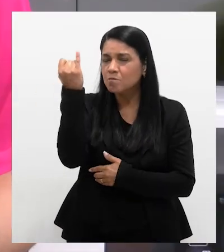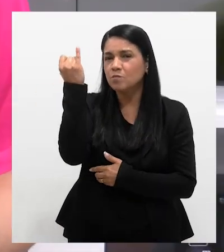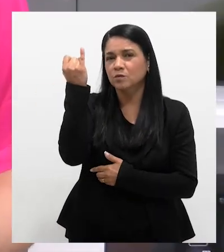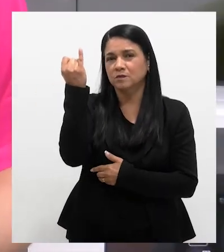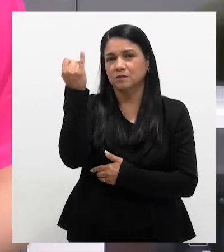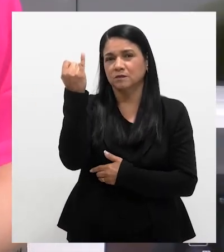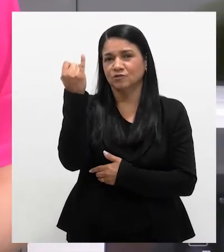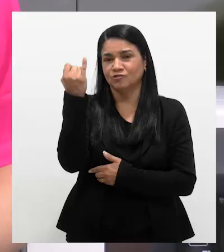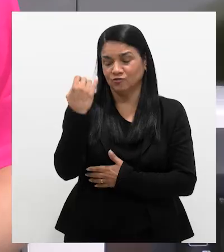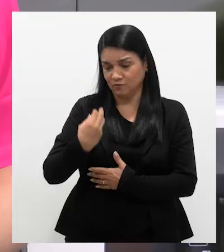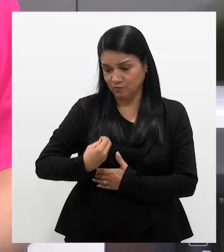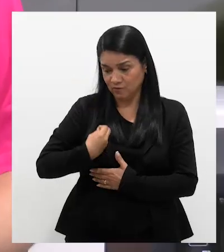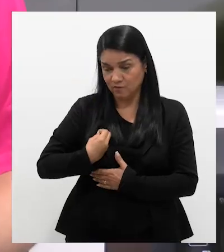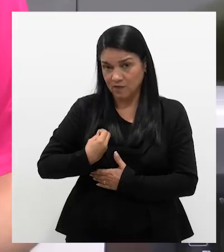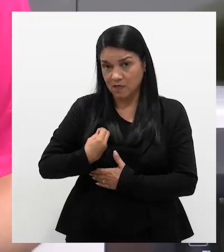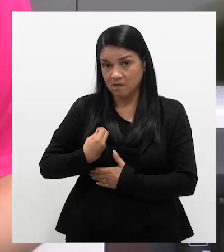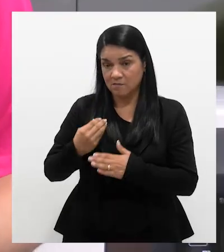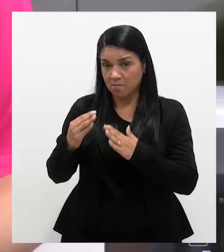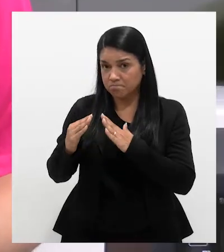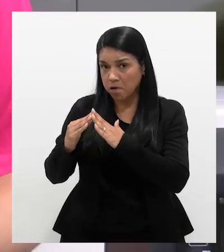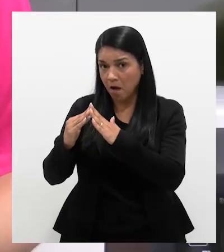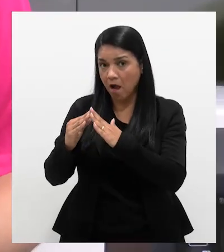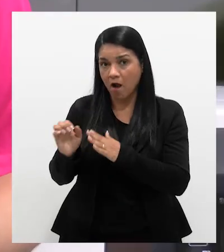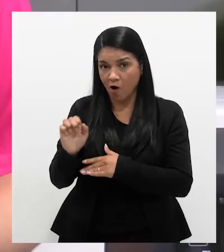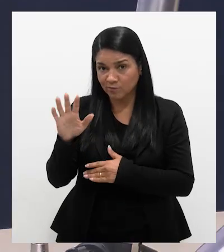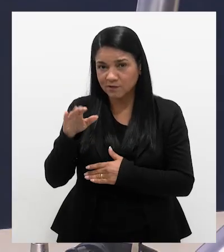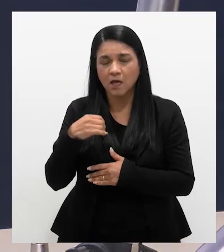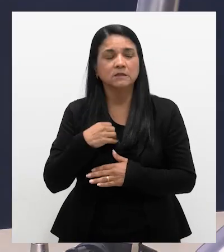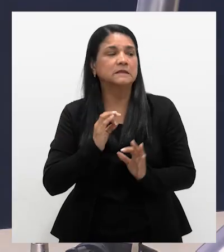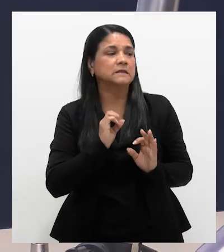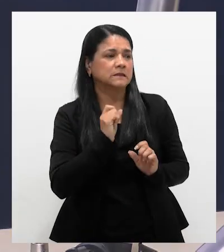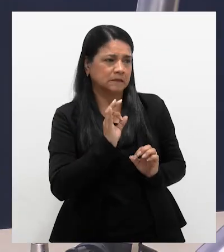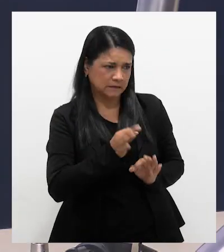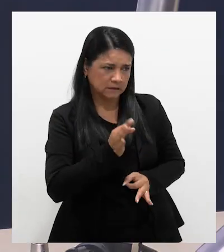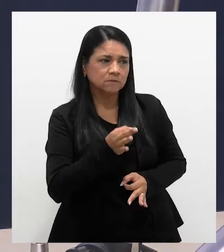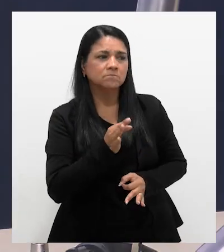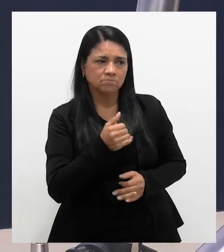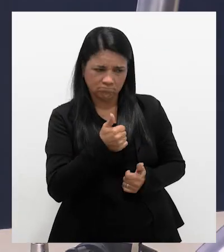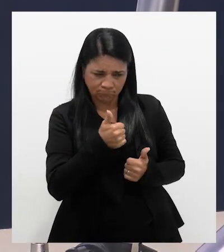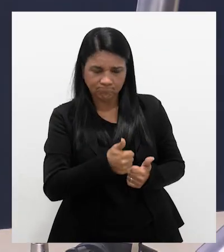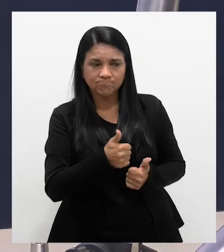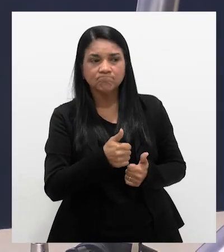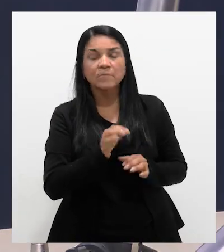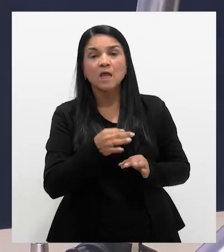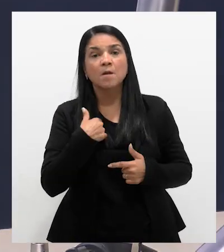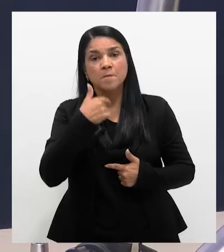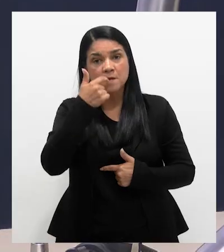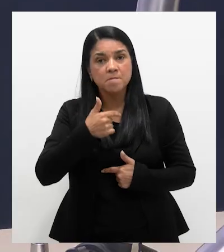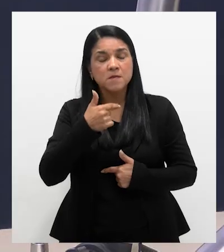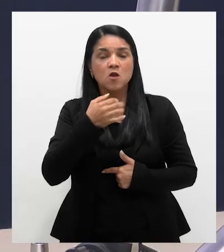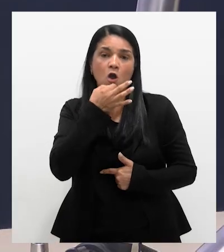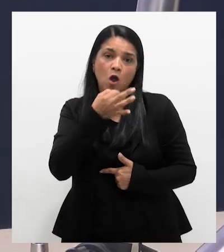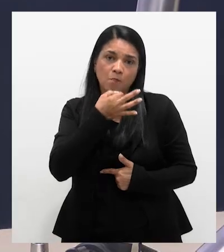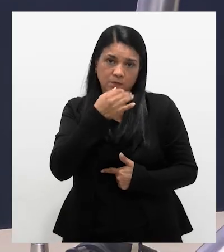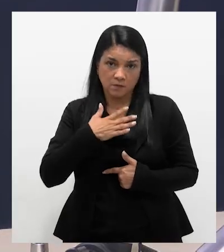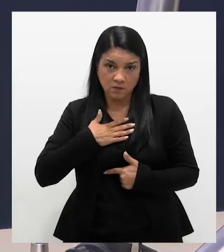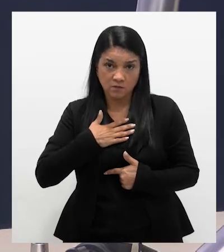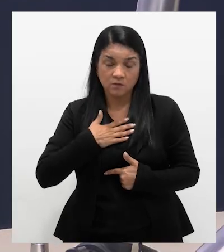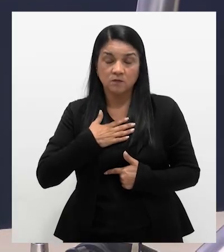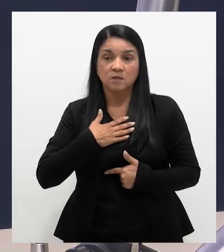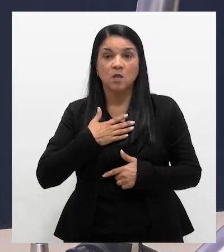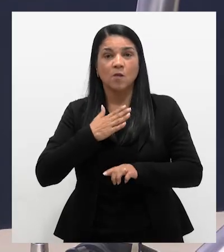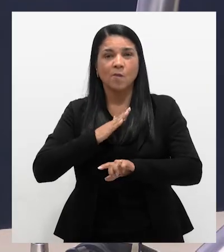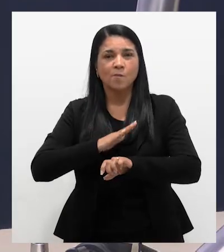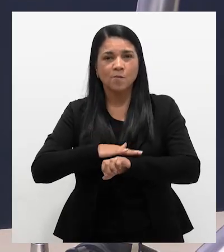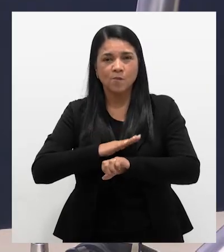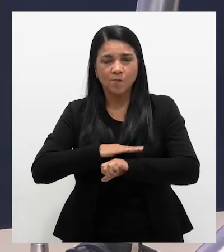importante você estar vivendo na comunidade? Uhum. Sim, com certeza. Para mim, eu acho que é,